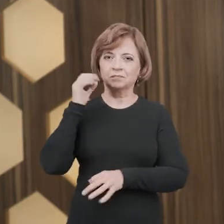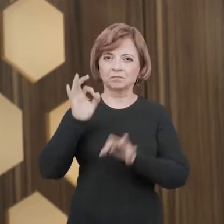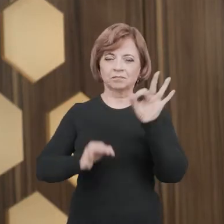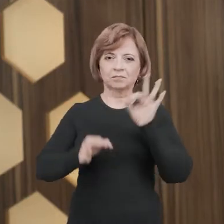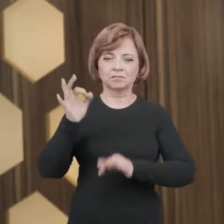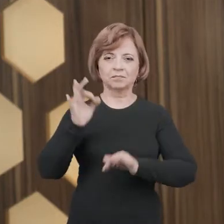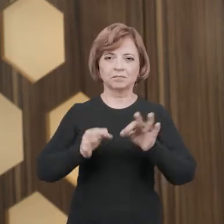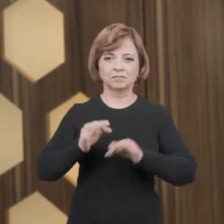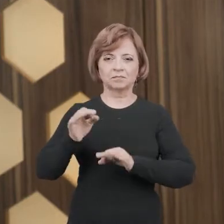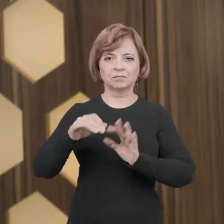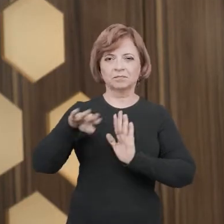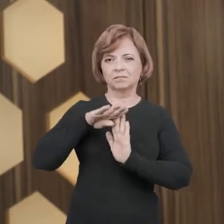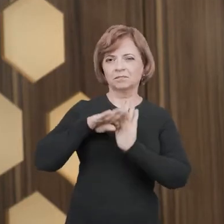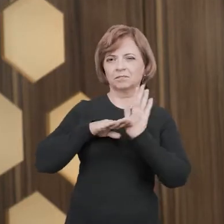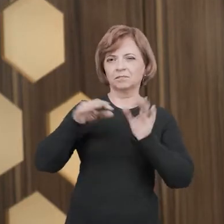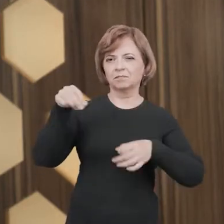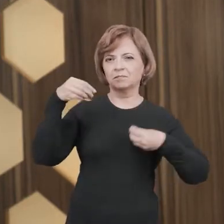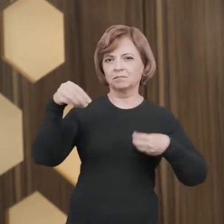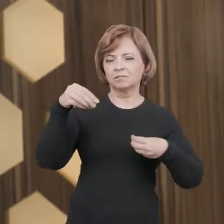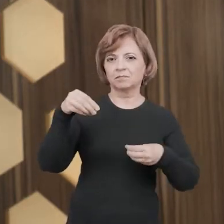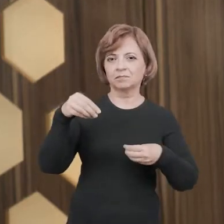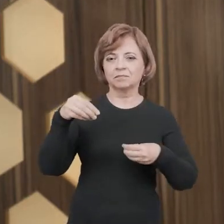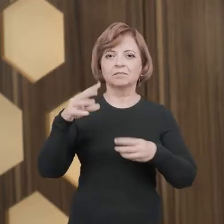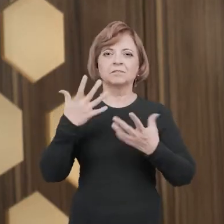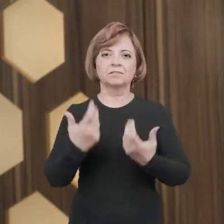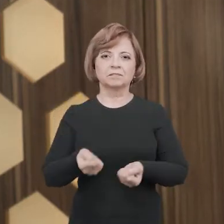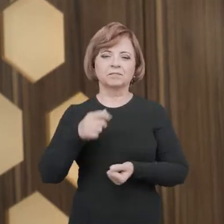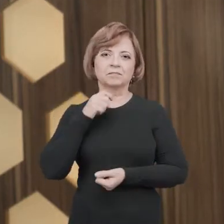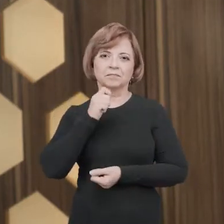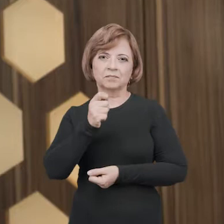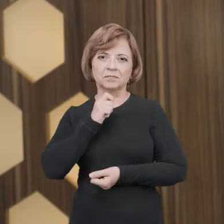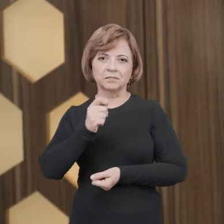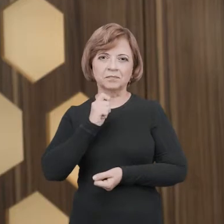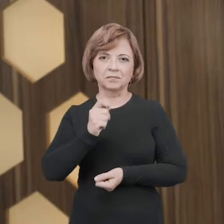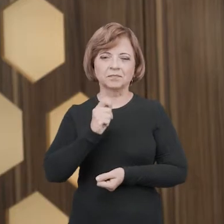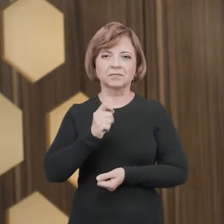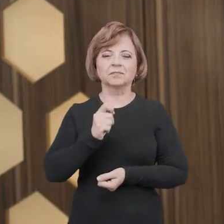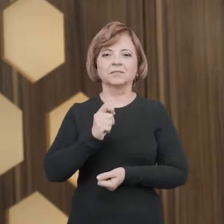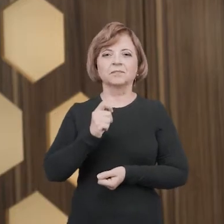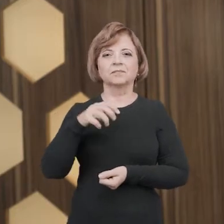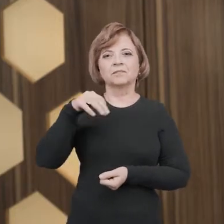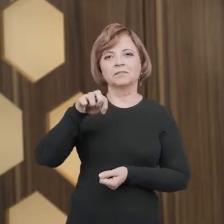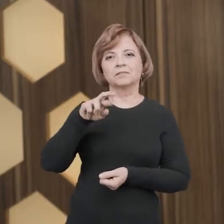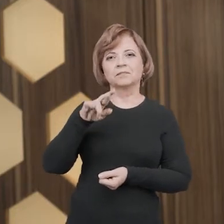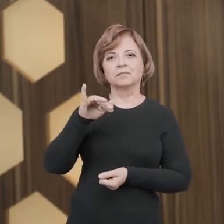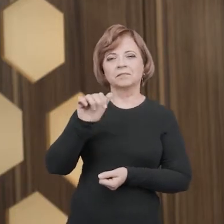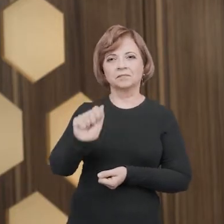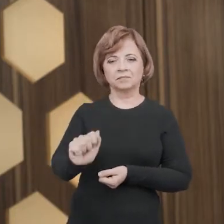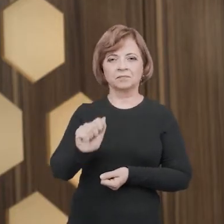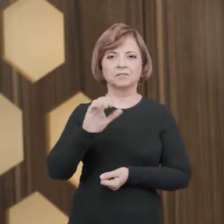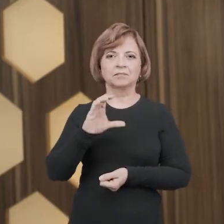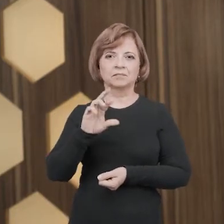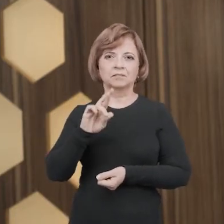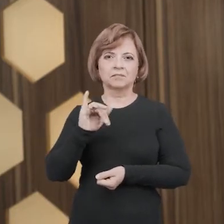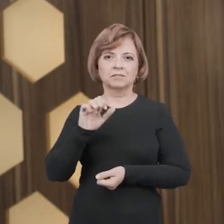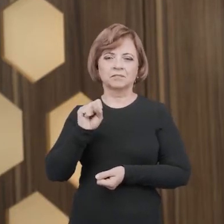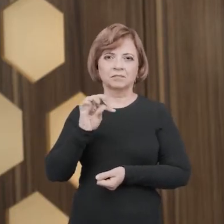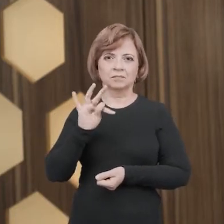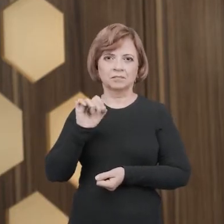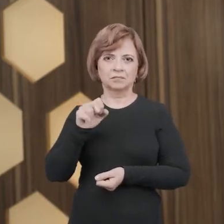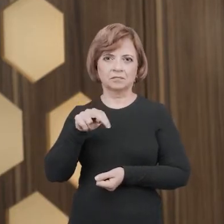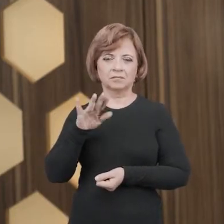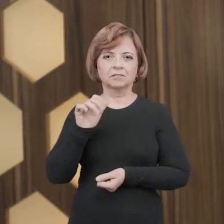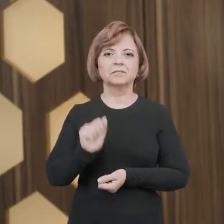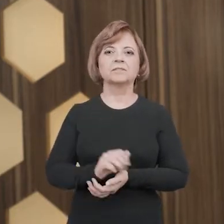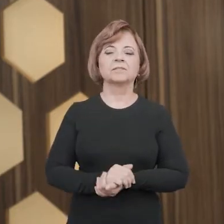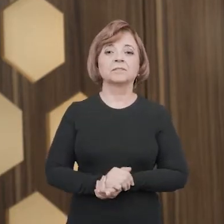Planejamento Institucional do MPRJ, nós iremos entrevistar a Procuradora de Justiça Maria Cristina Palhares dos